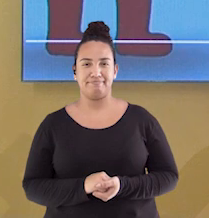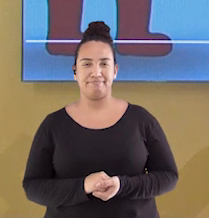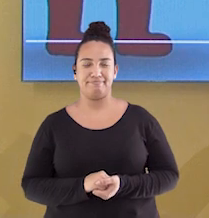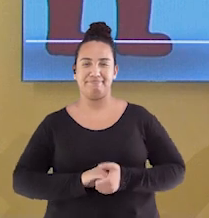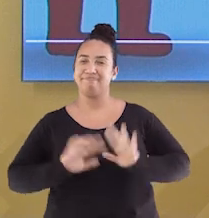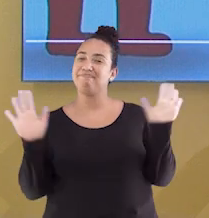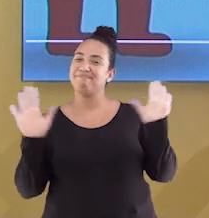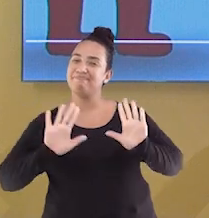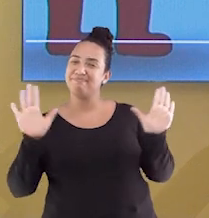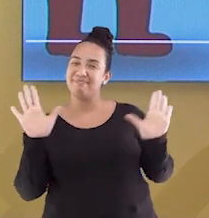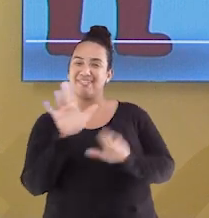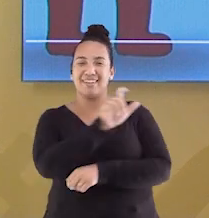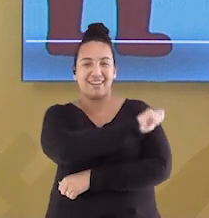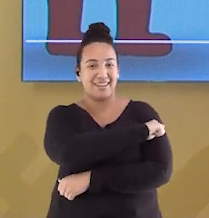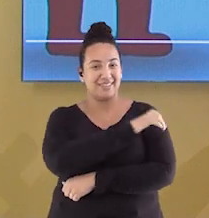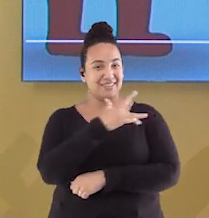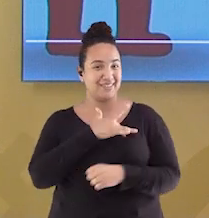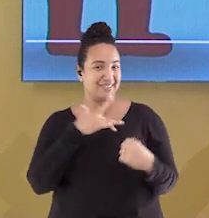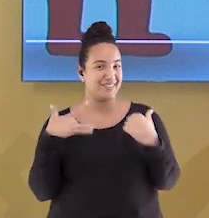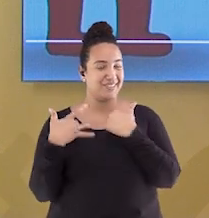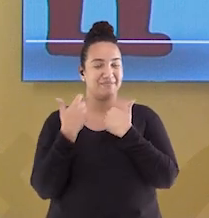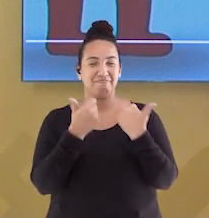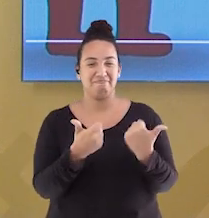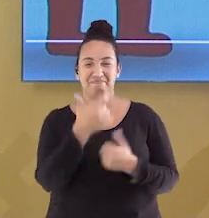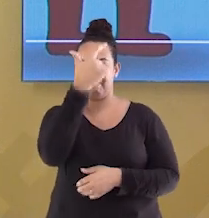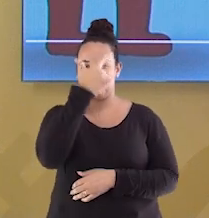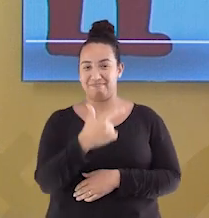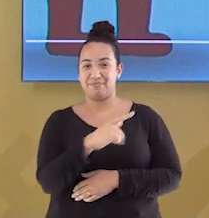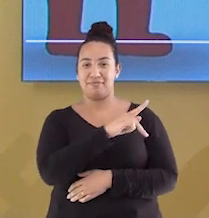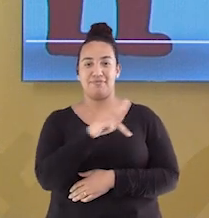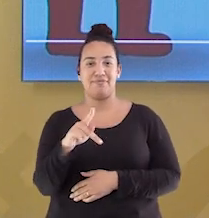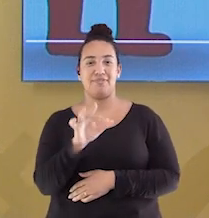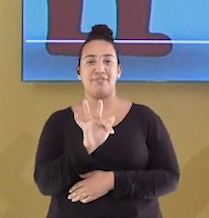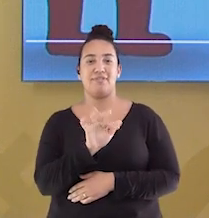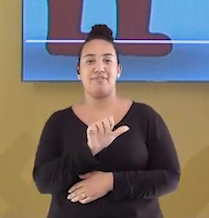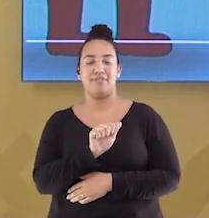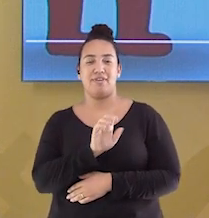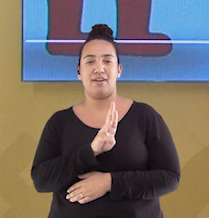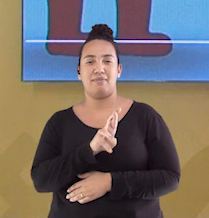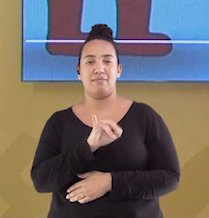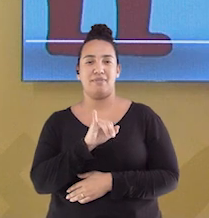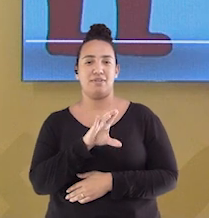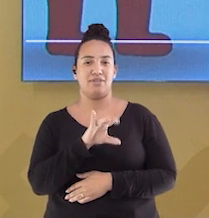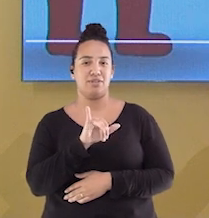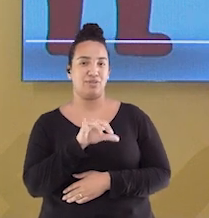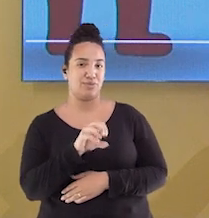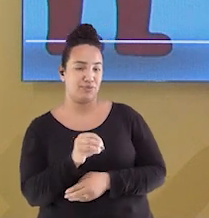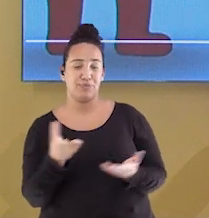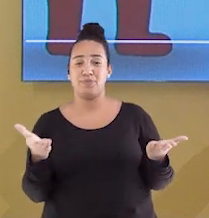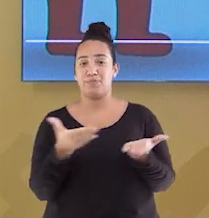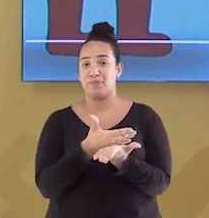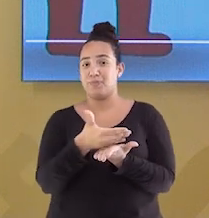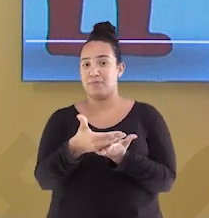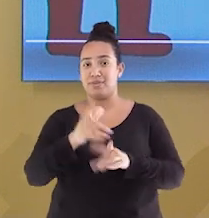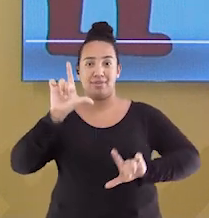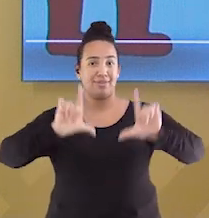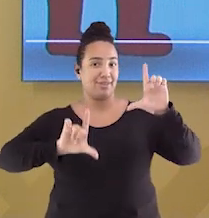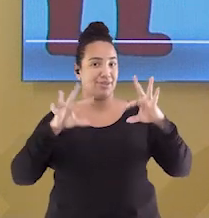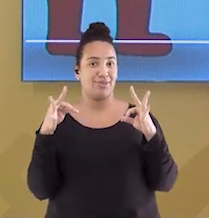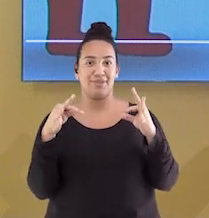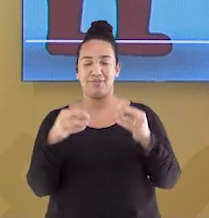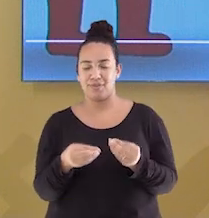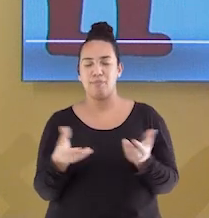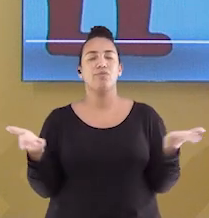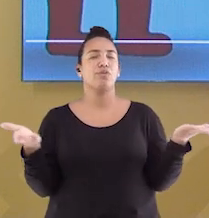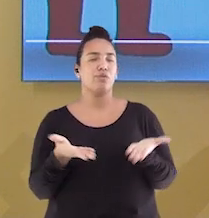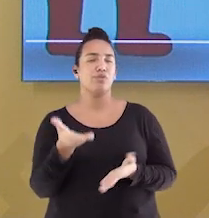Olá, estudantes, como vocês estão? Sou o professor Fabrício e estamos começando mais um programa Tudo TV. Hoje nós vamos falar de